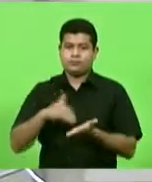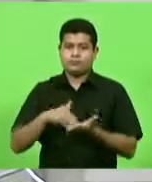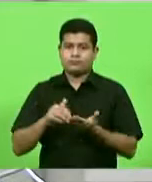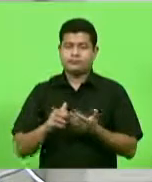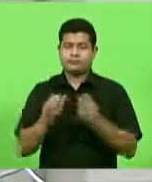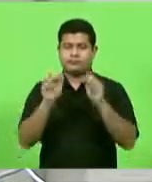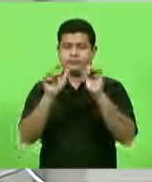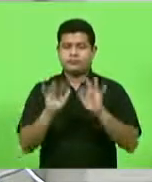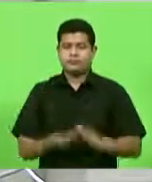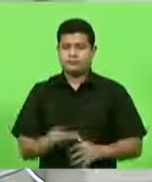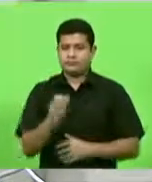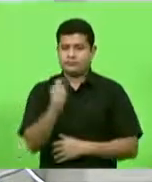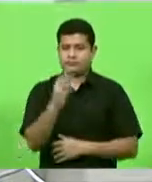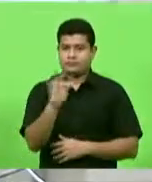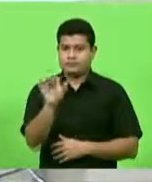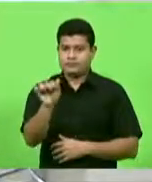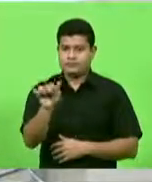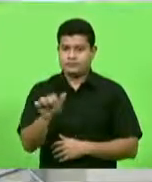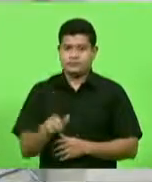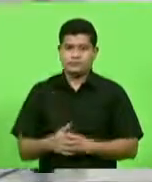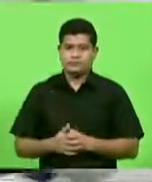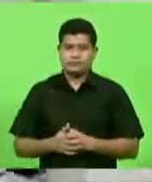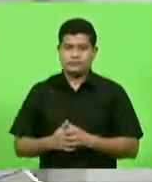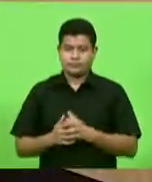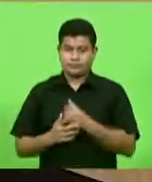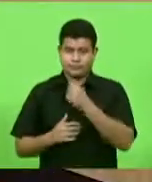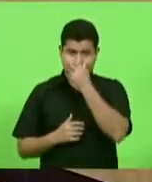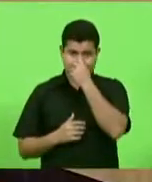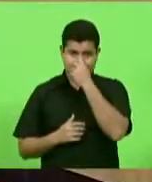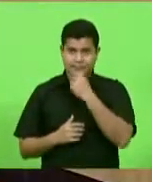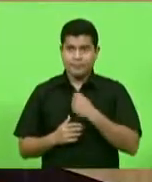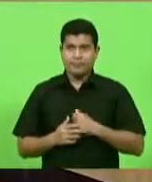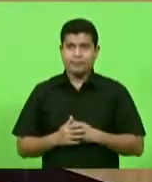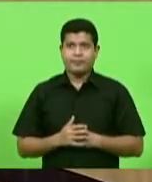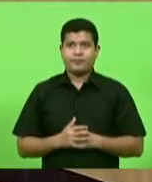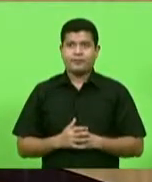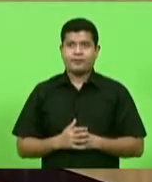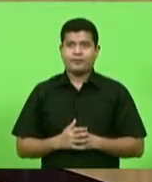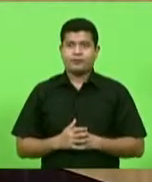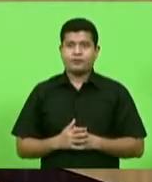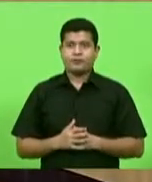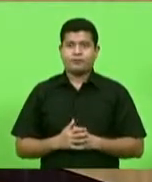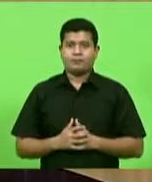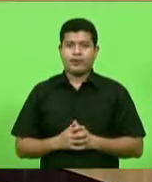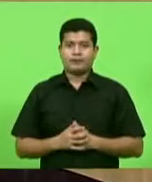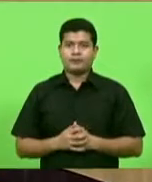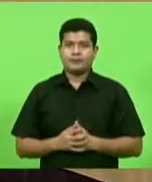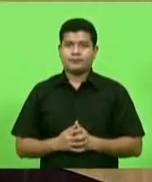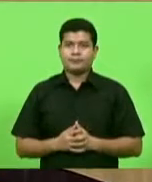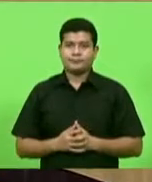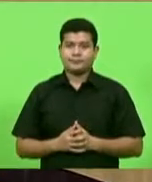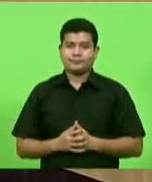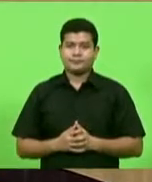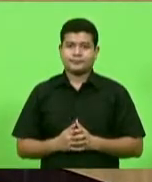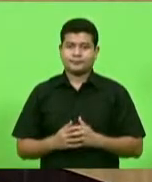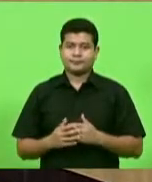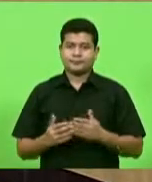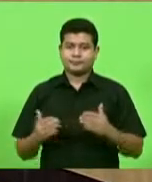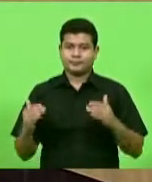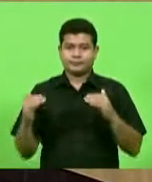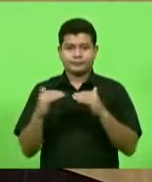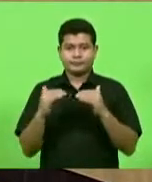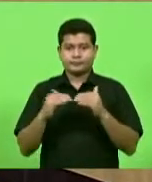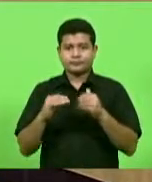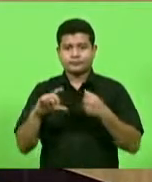secretário, lavrei a presente ata. Obrigado, deputado Alba. Em consonância com o parágrafo